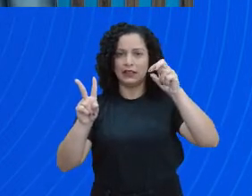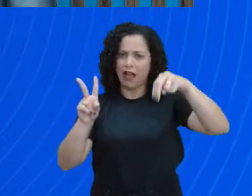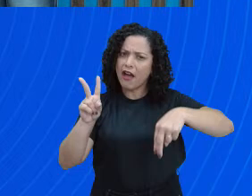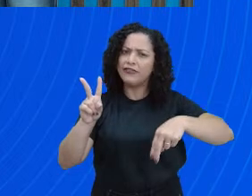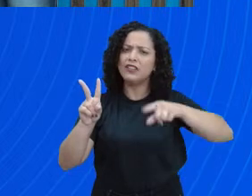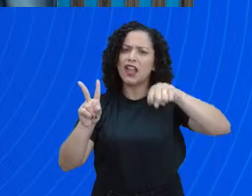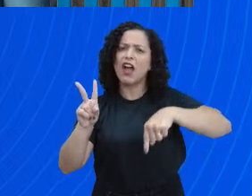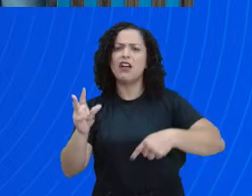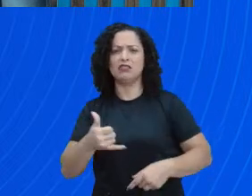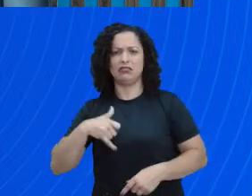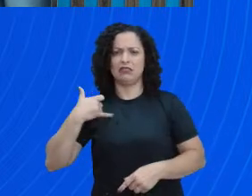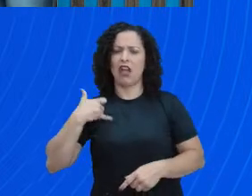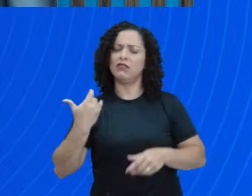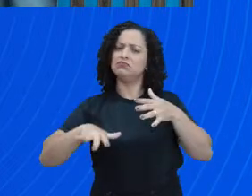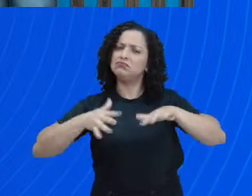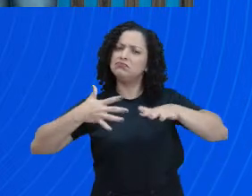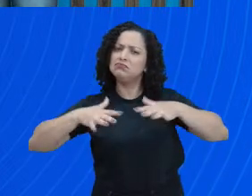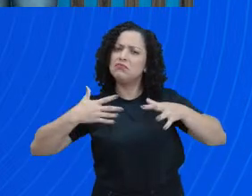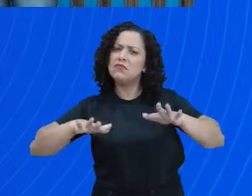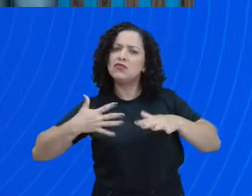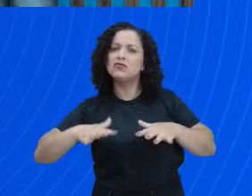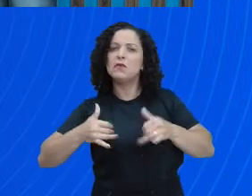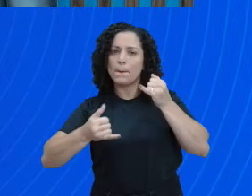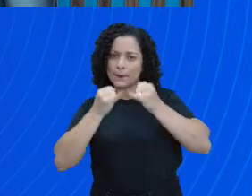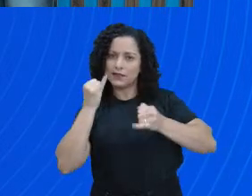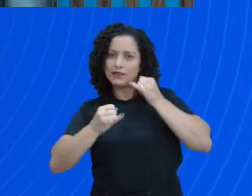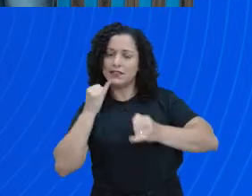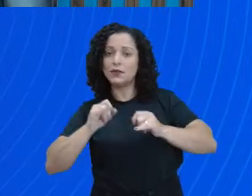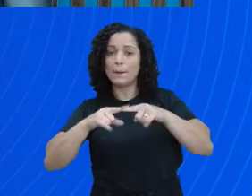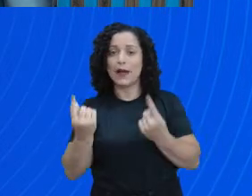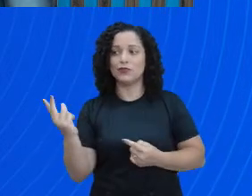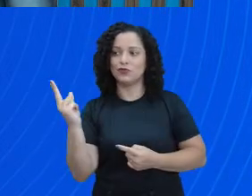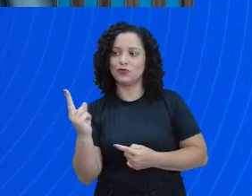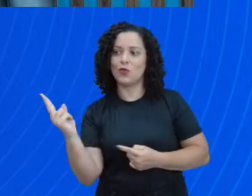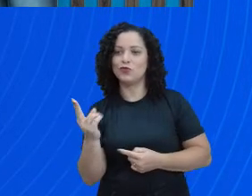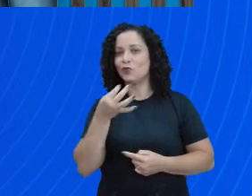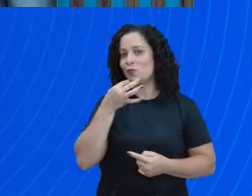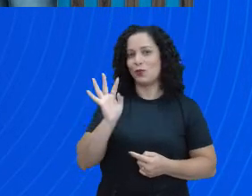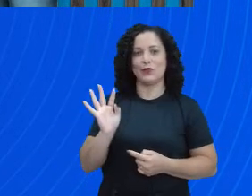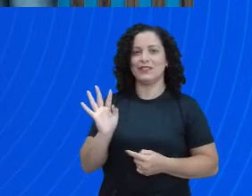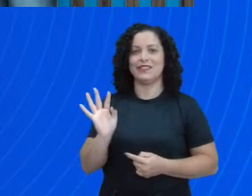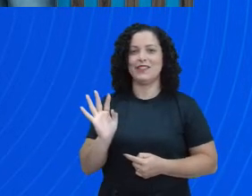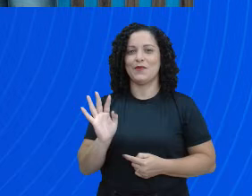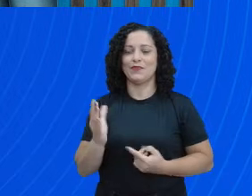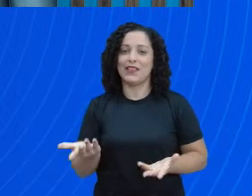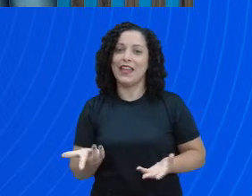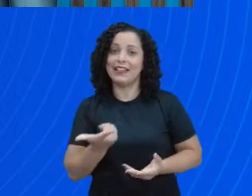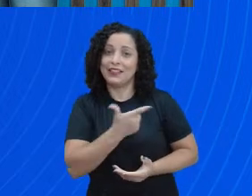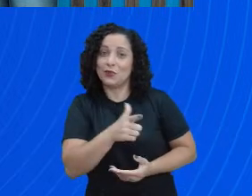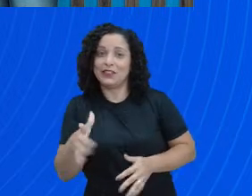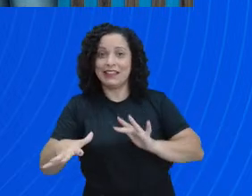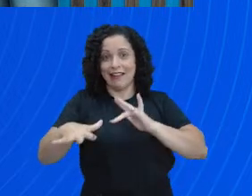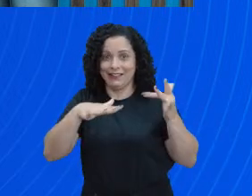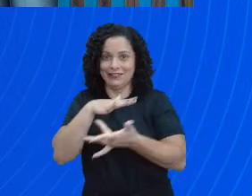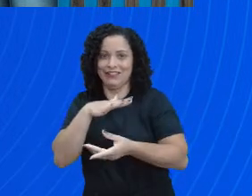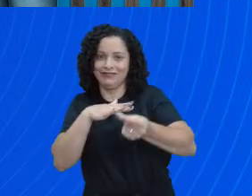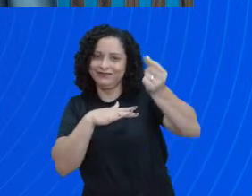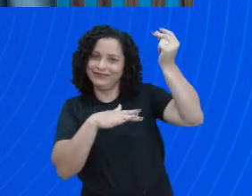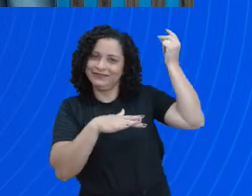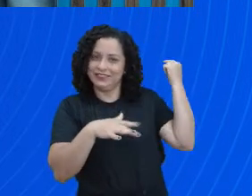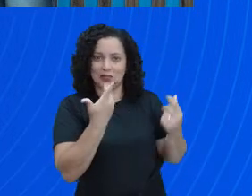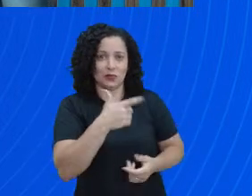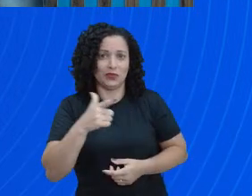conheceram. Infelizmente, naquela época, não tínhamos as redes sociais, então eles não puderam trocar aí as